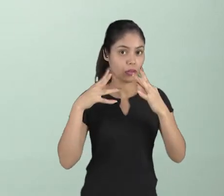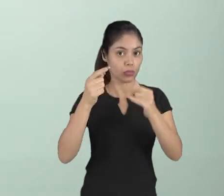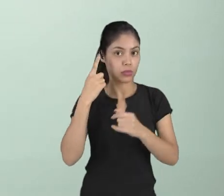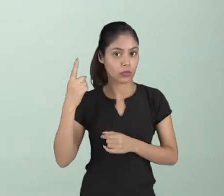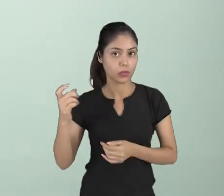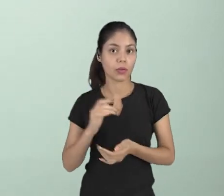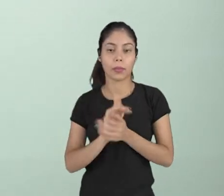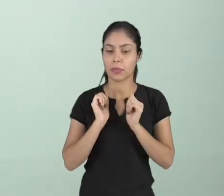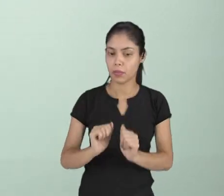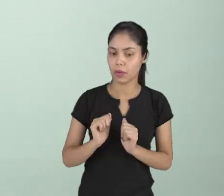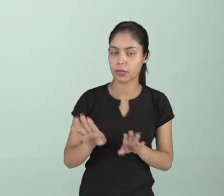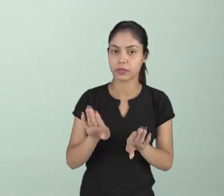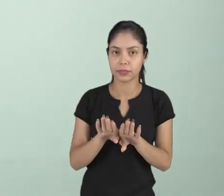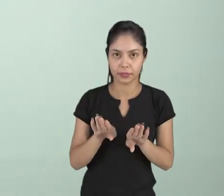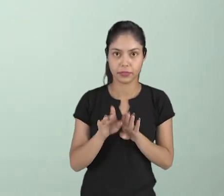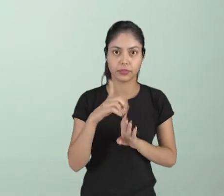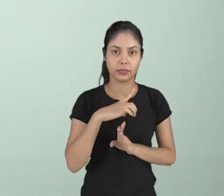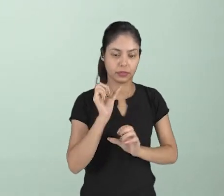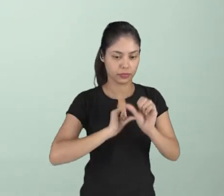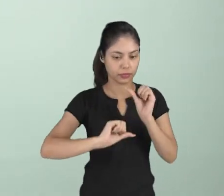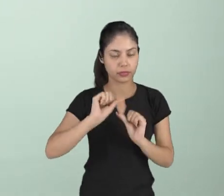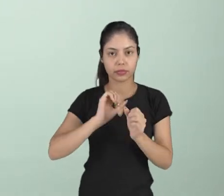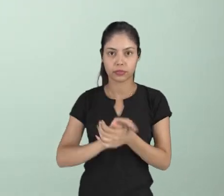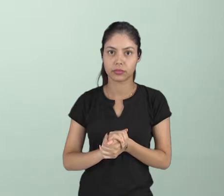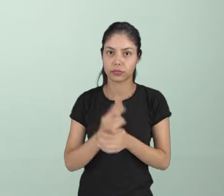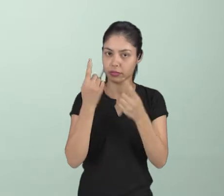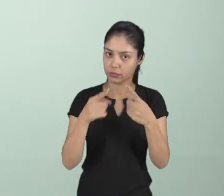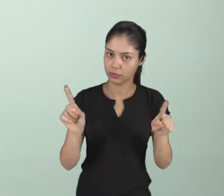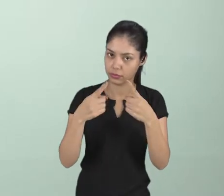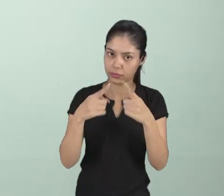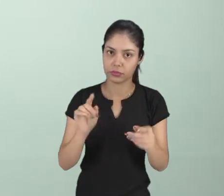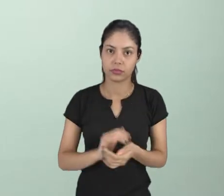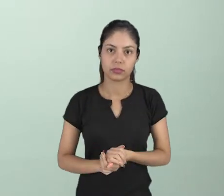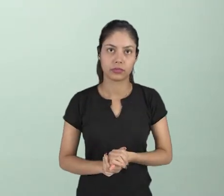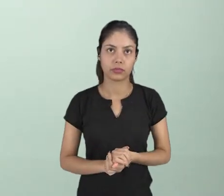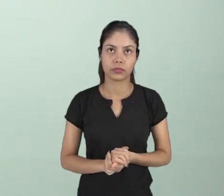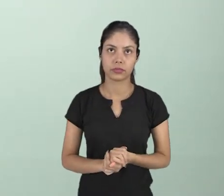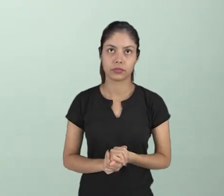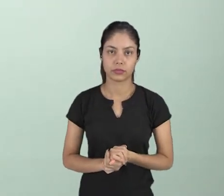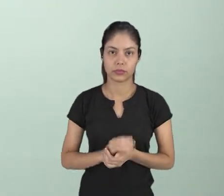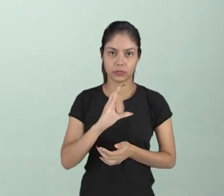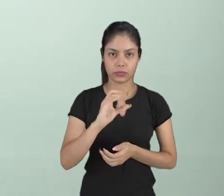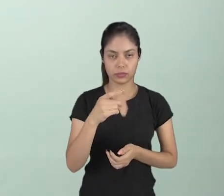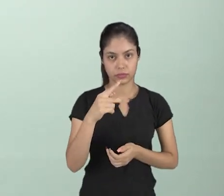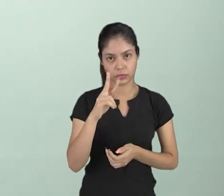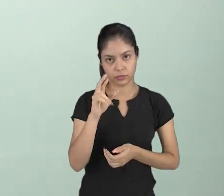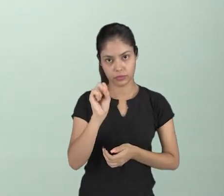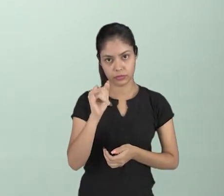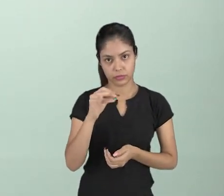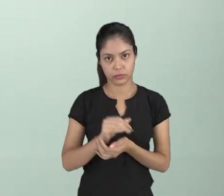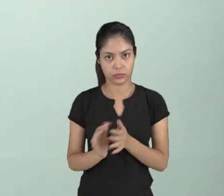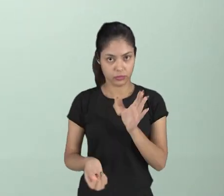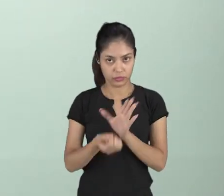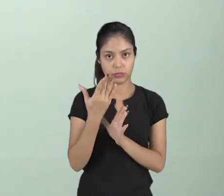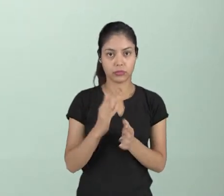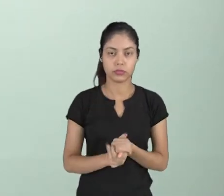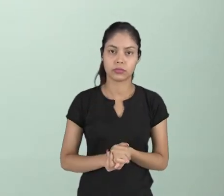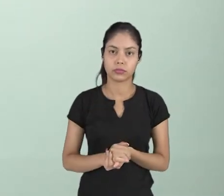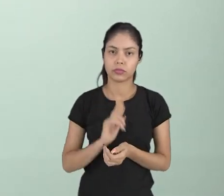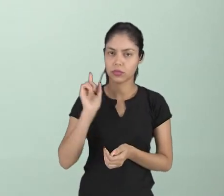som pode ser transformado numa música com o compositor. Ele pode criar